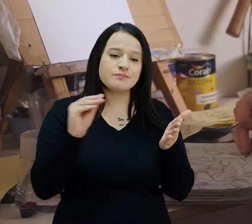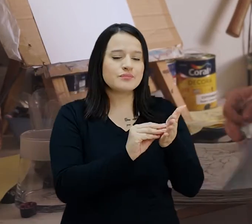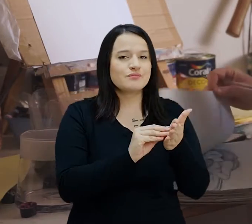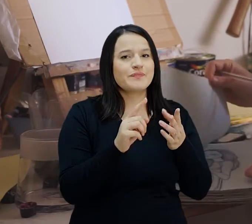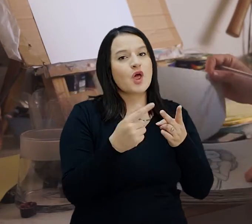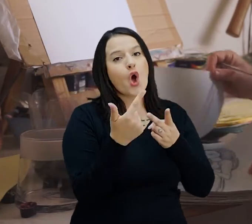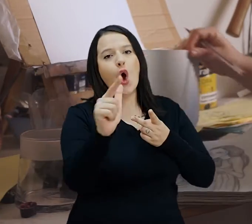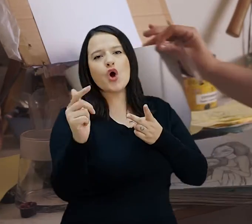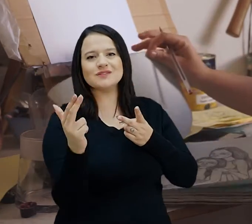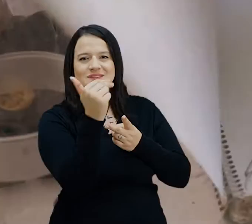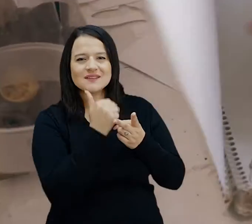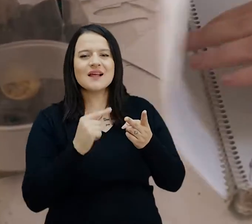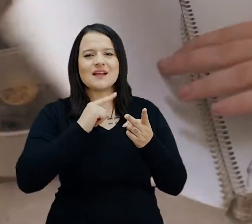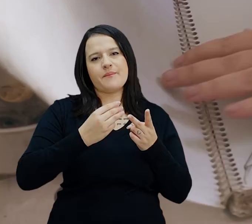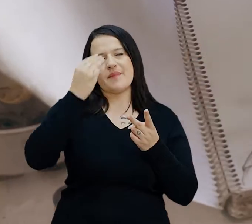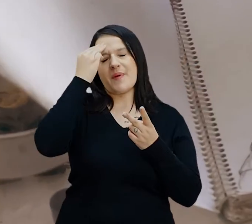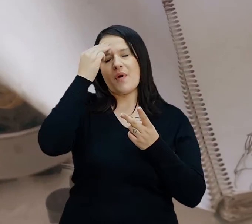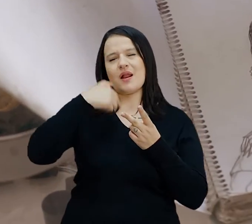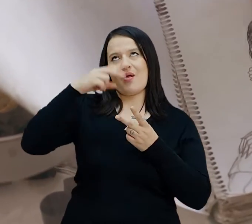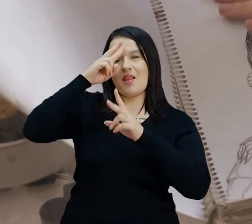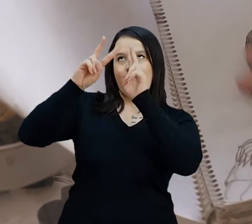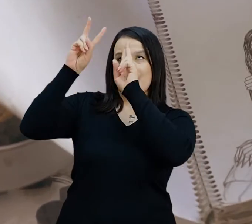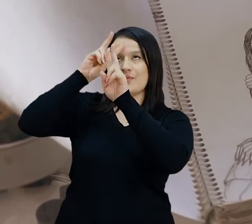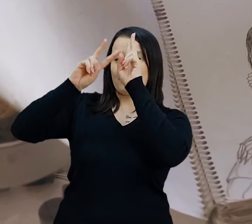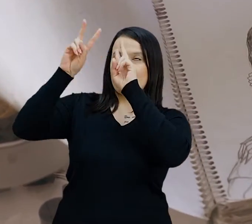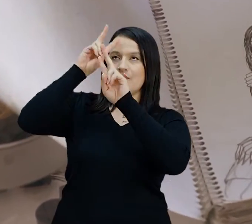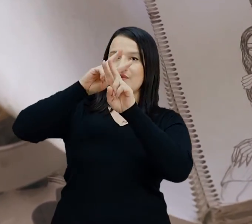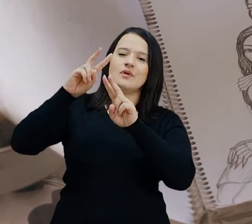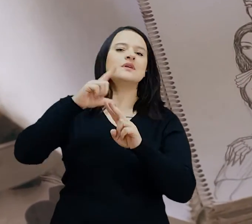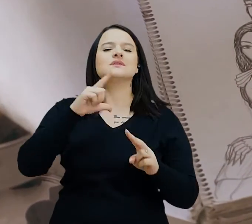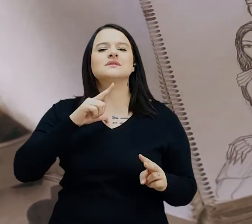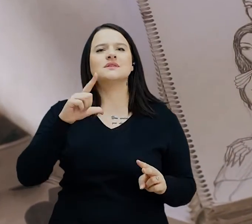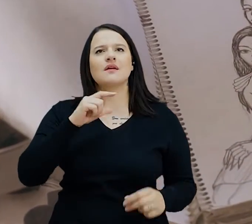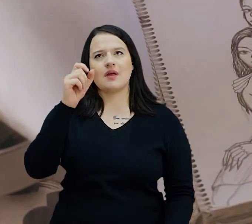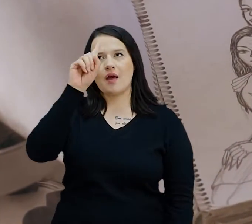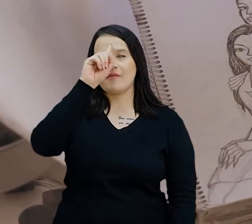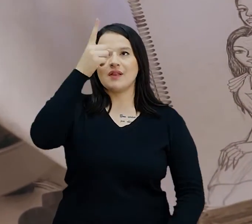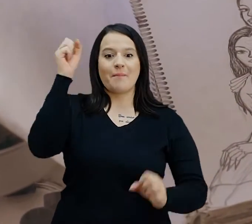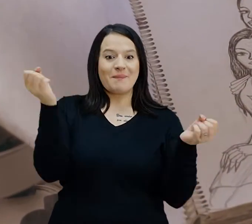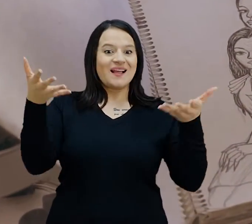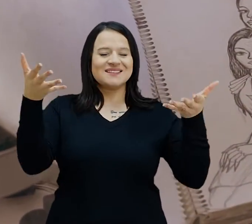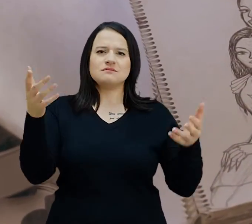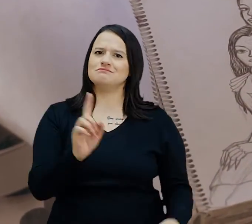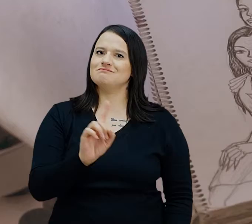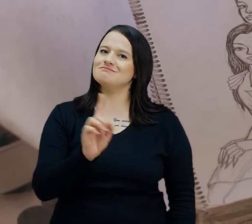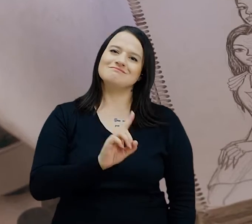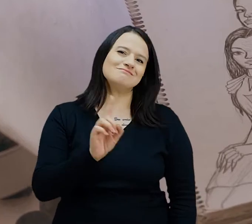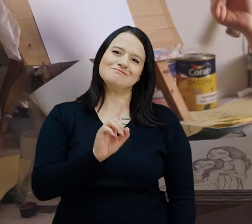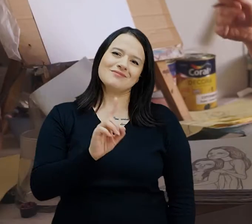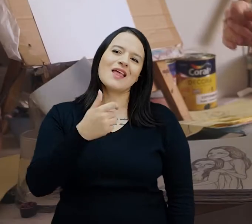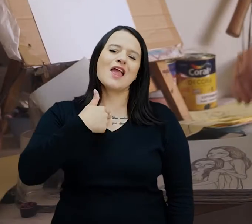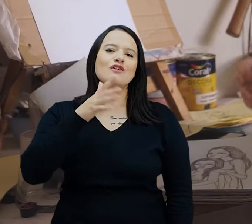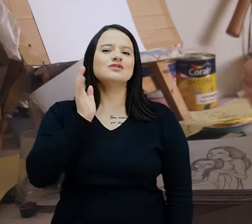observação e outros são de memória. Então, por exemplo, isso daqui não surgiu magicamente da minha